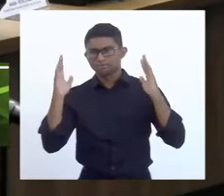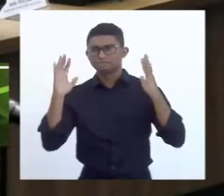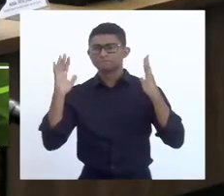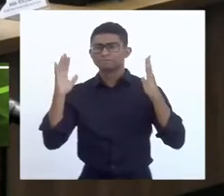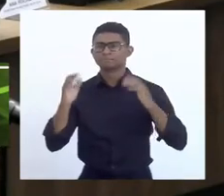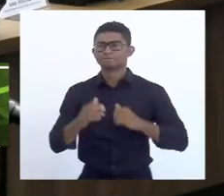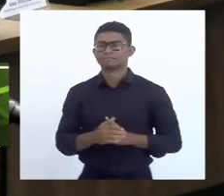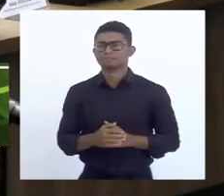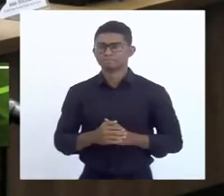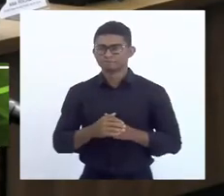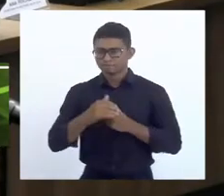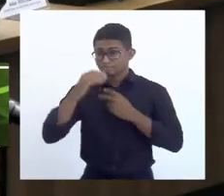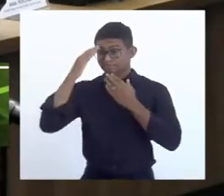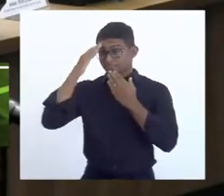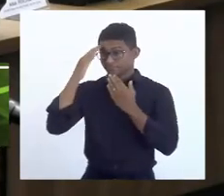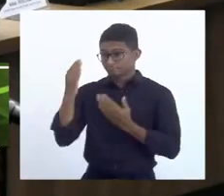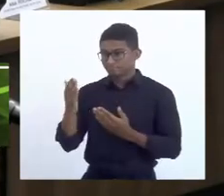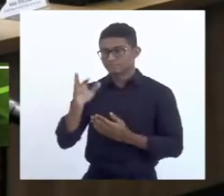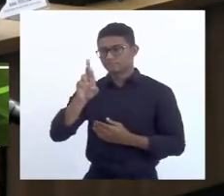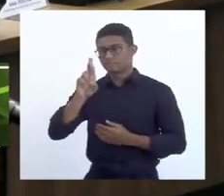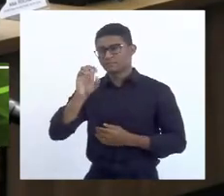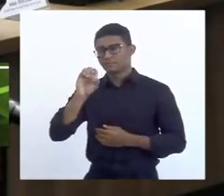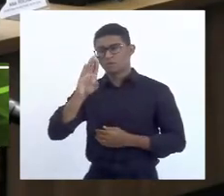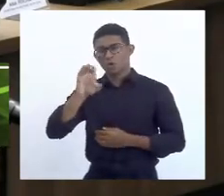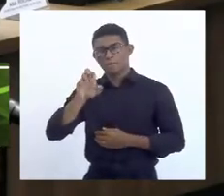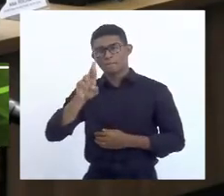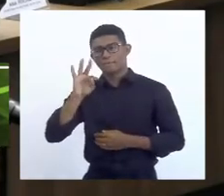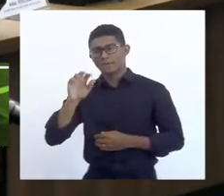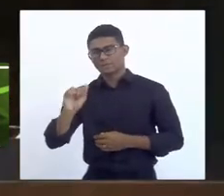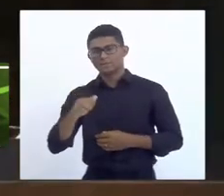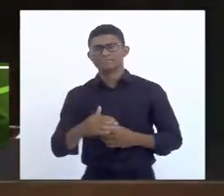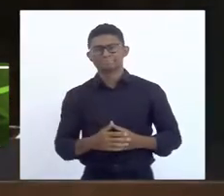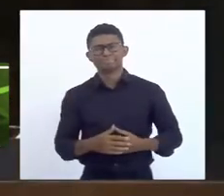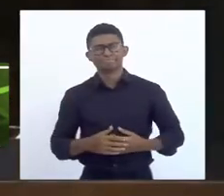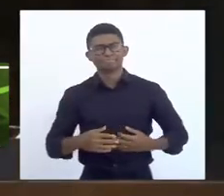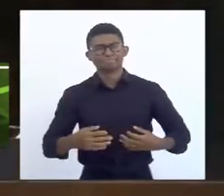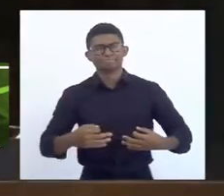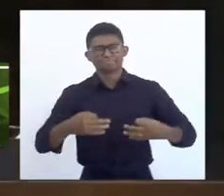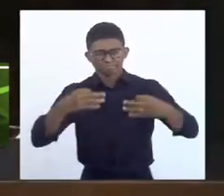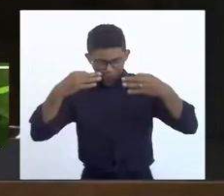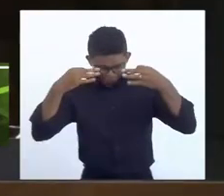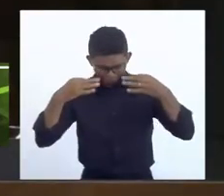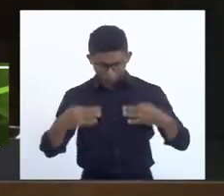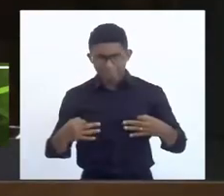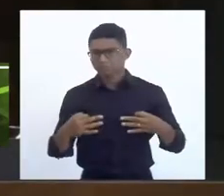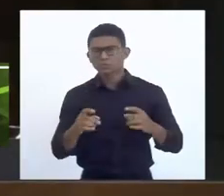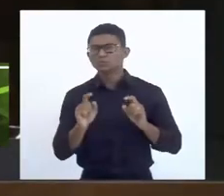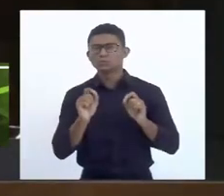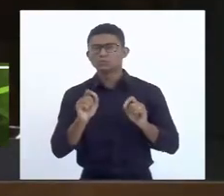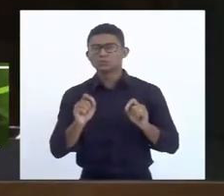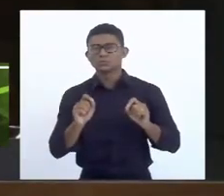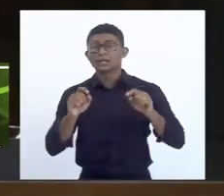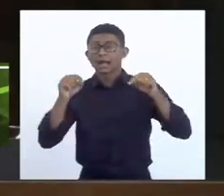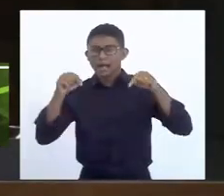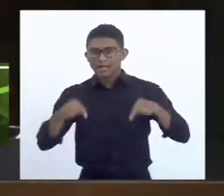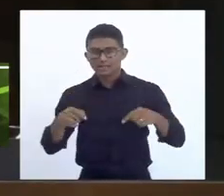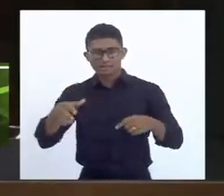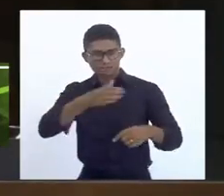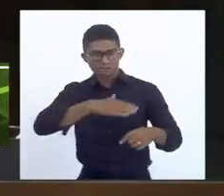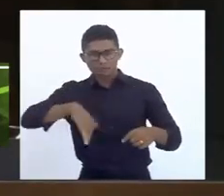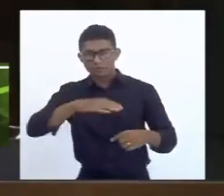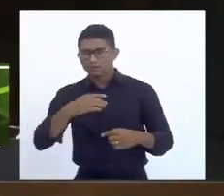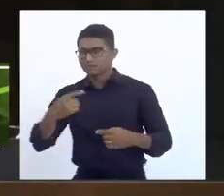Muito obrigado, Roberta. E, com certeza, eu acho que aqui as falas vão começar a fluir e a